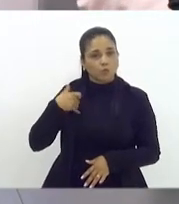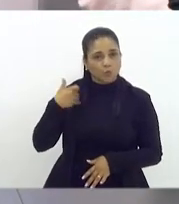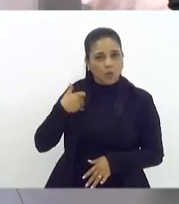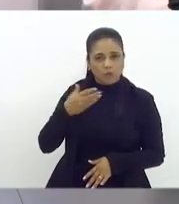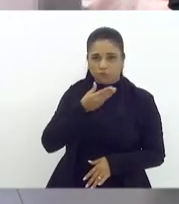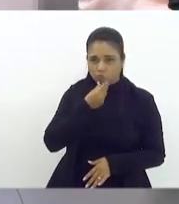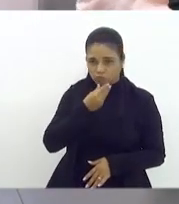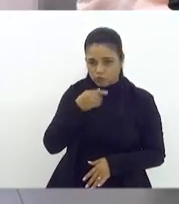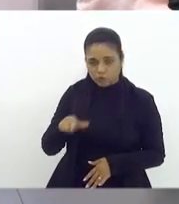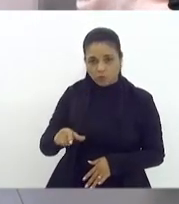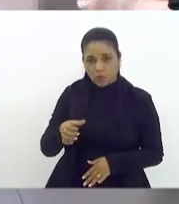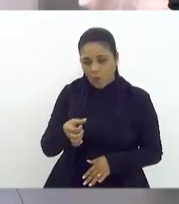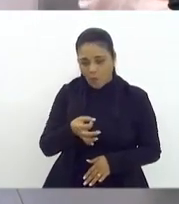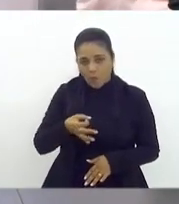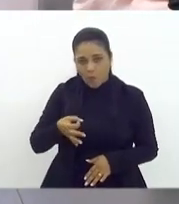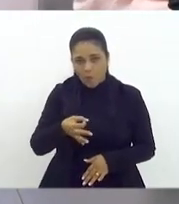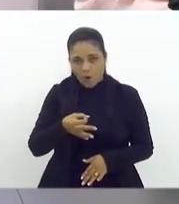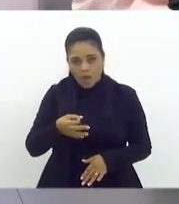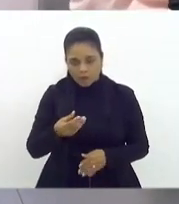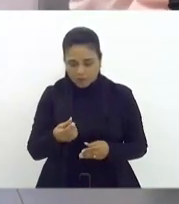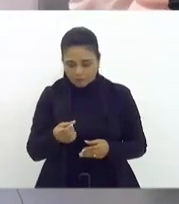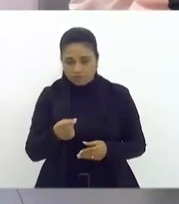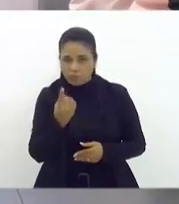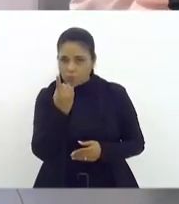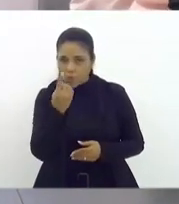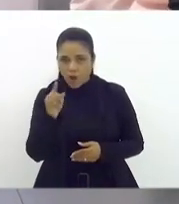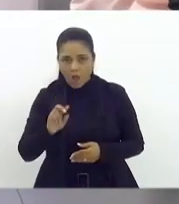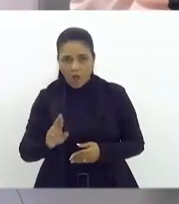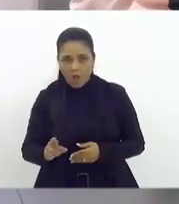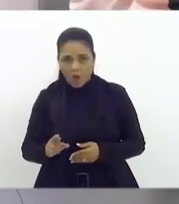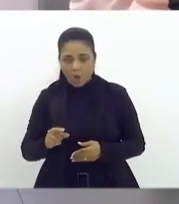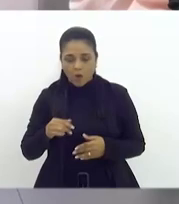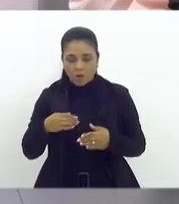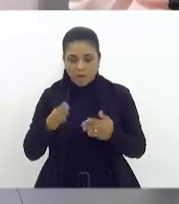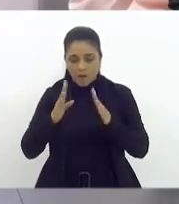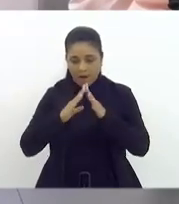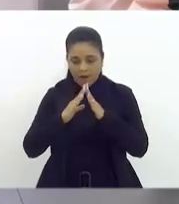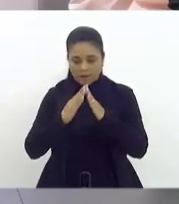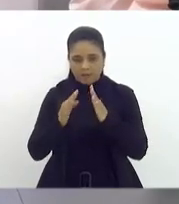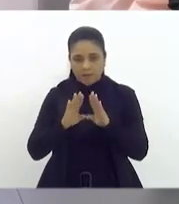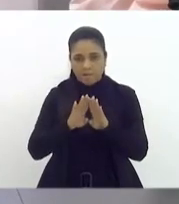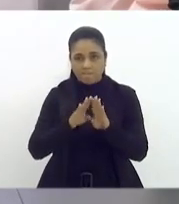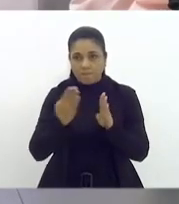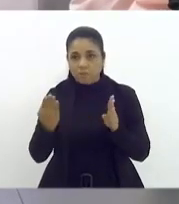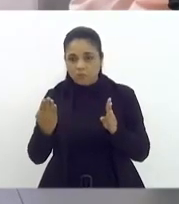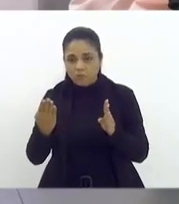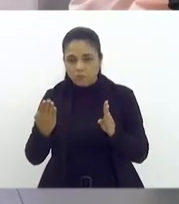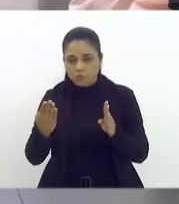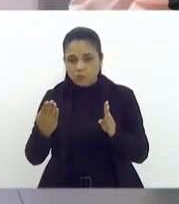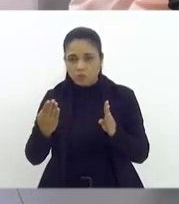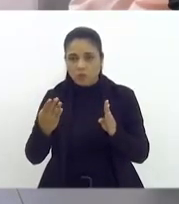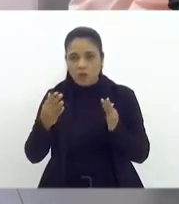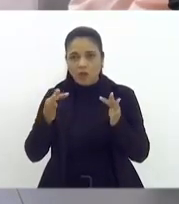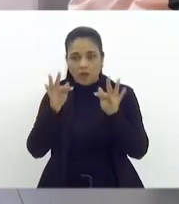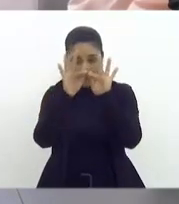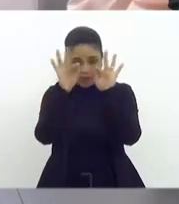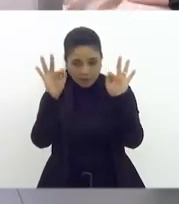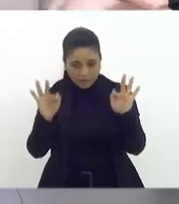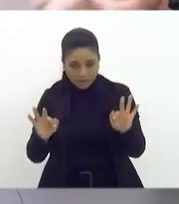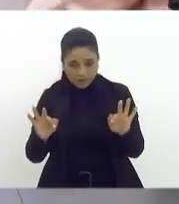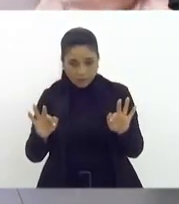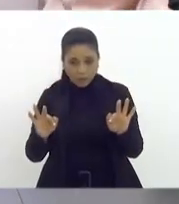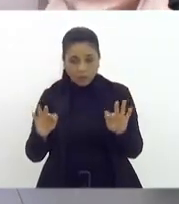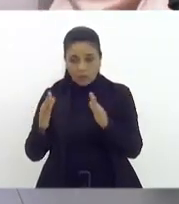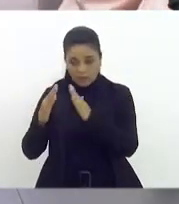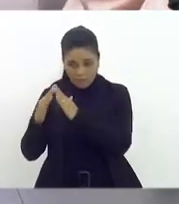uma moeda de um real na mão ele saía na porta de casa e ao que os testemunho a testemunha da